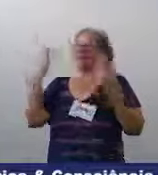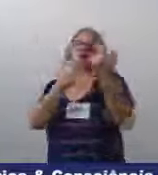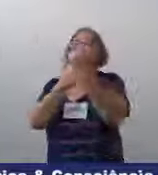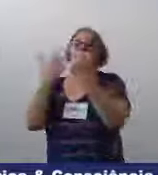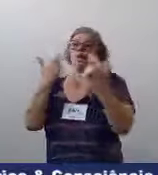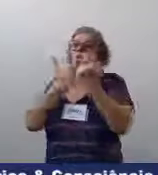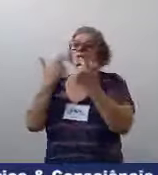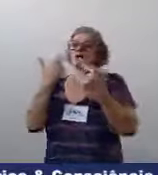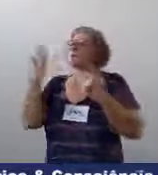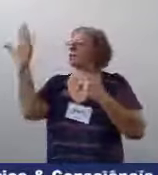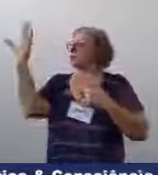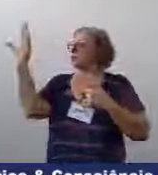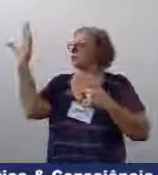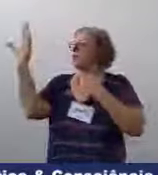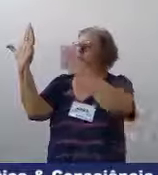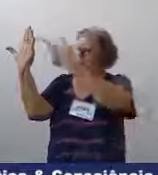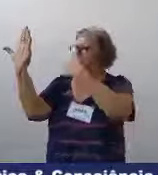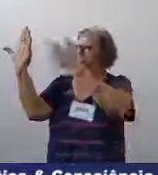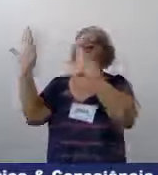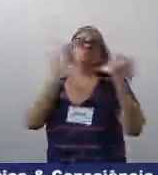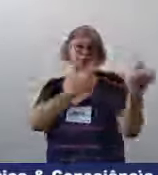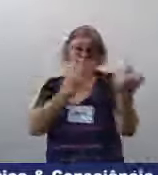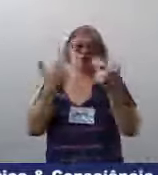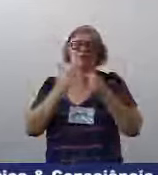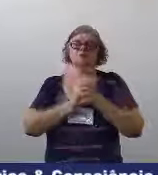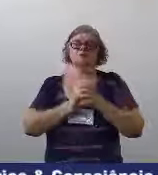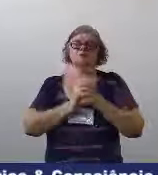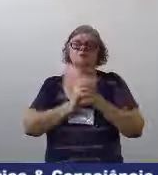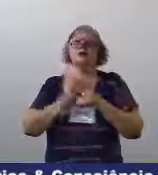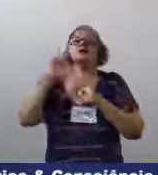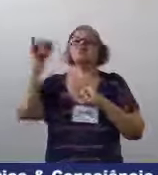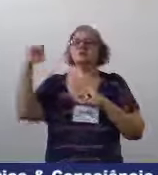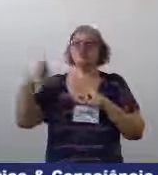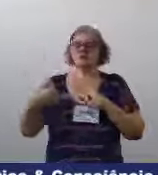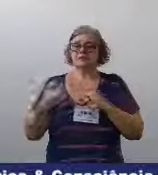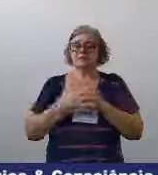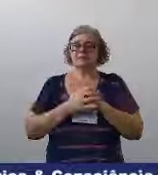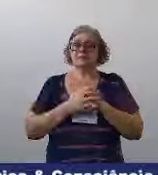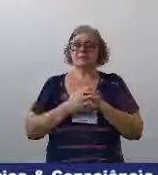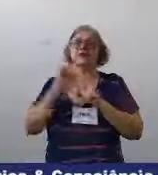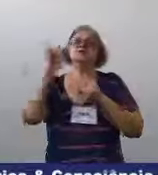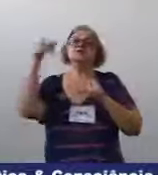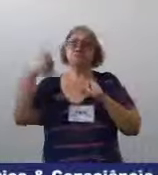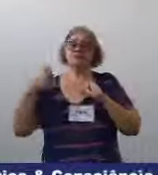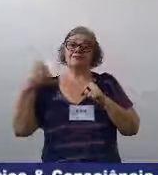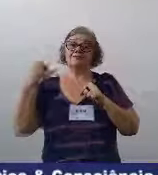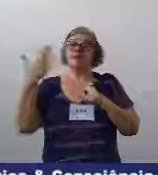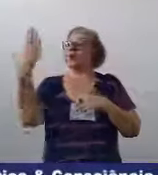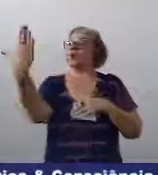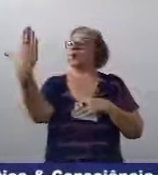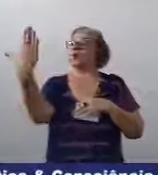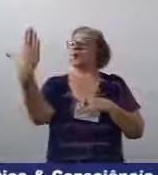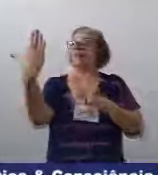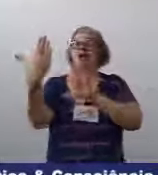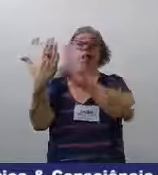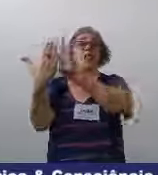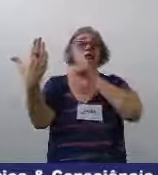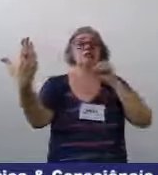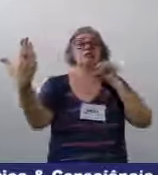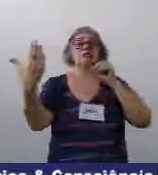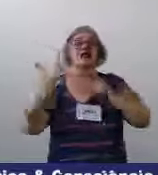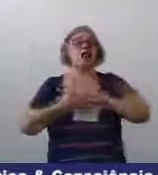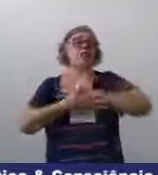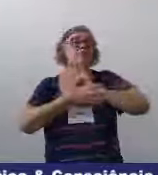isso nos incomode, que é bem igualzinha ao que está se refletindo ali. No entanto, se colocarmos lá atrás uma tela, não se capta nada. É